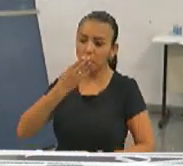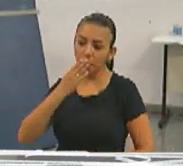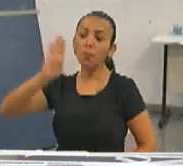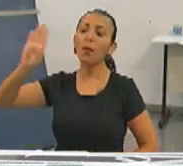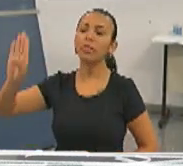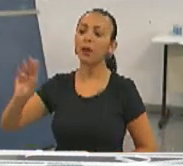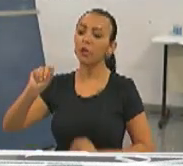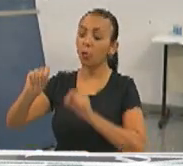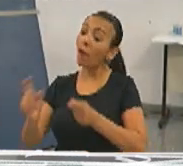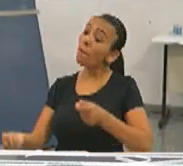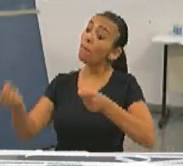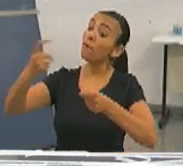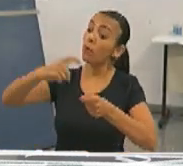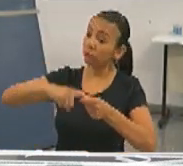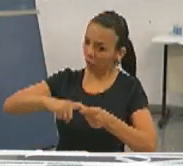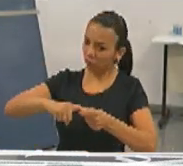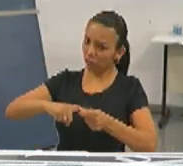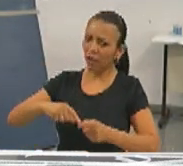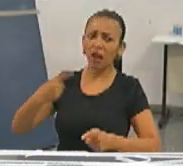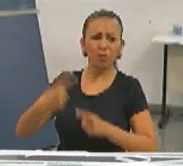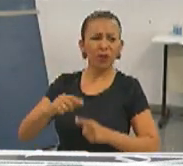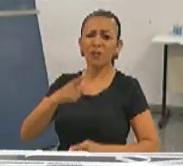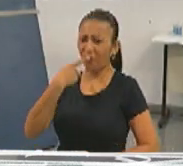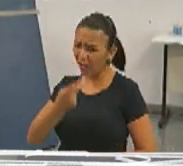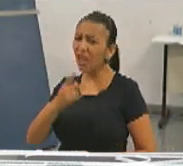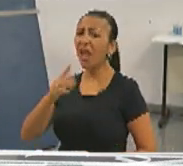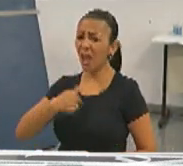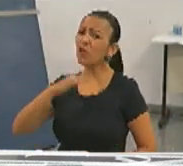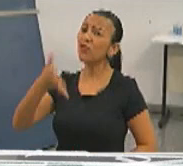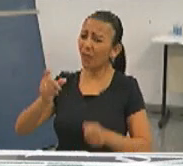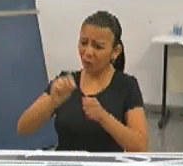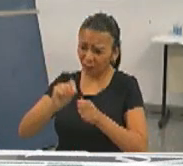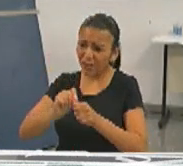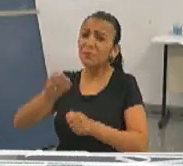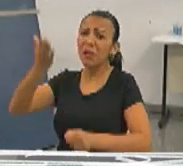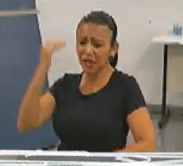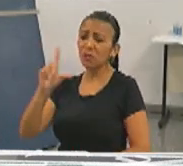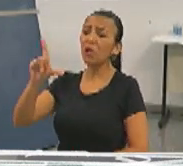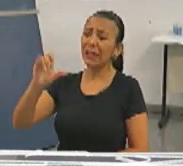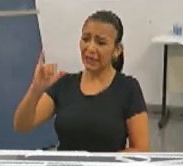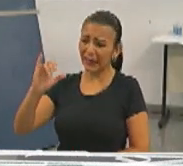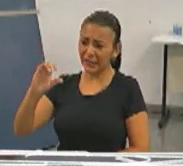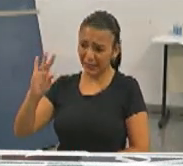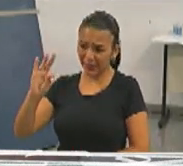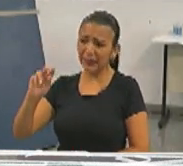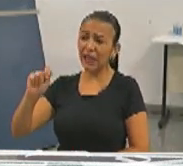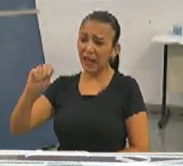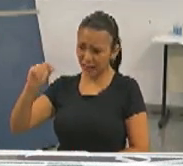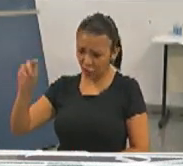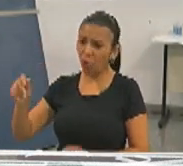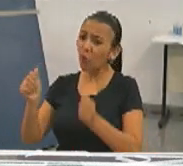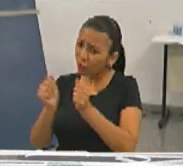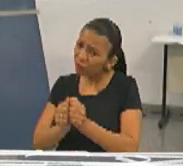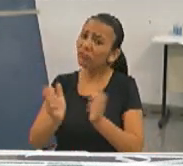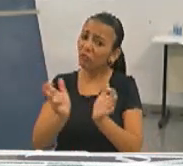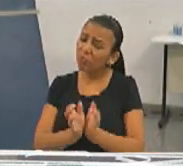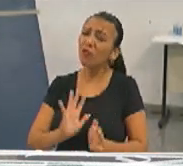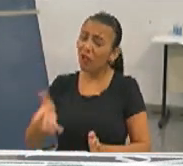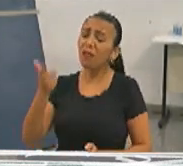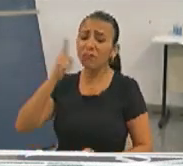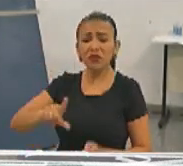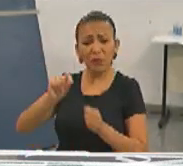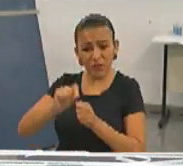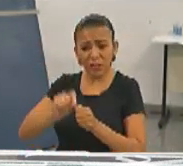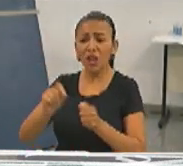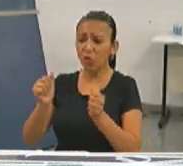a retomar. E eu falo isso porque eu já fiz acontecer a licitação aqui uma vez, junto com a equipe de licitação e com a equipe da